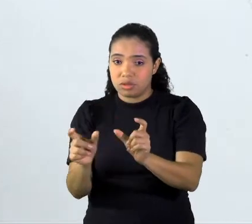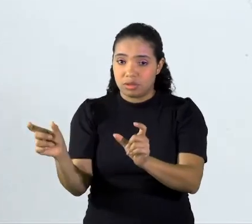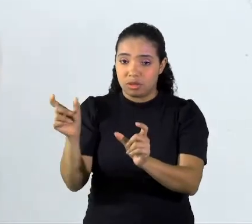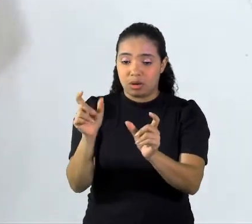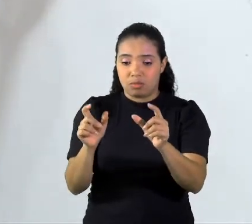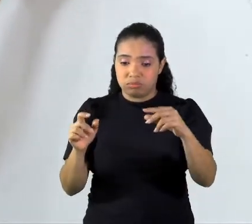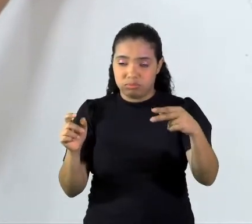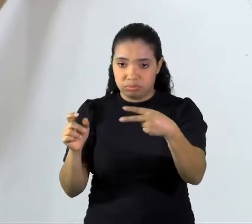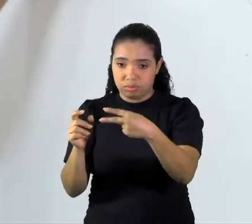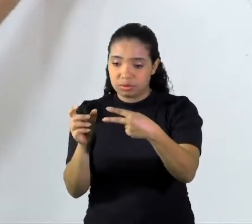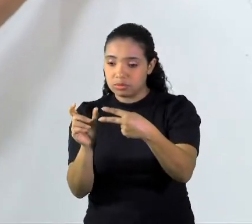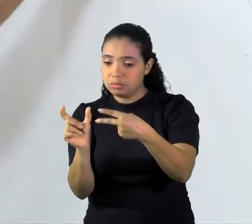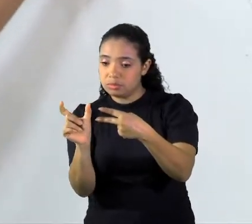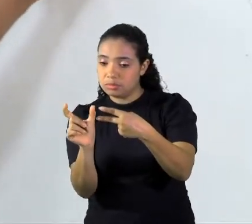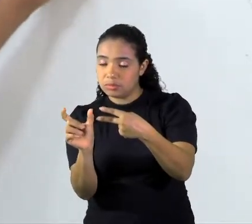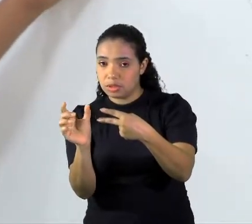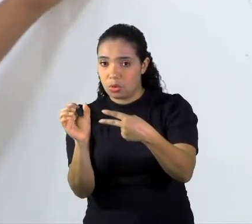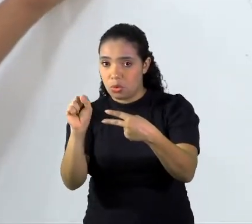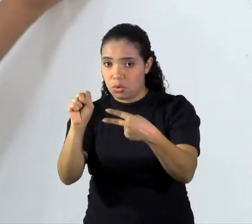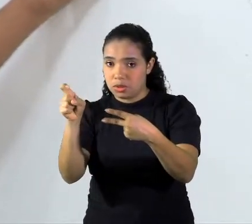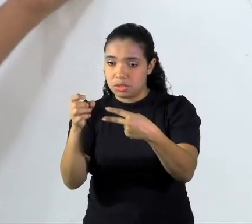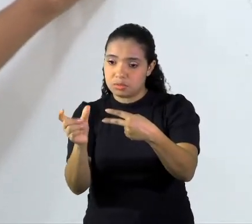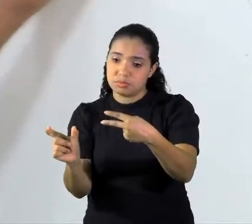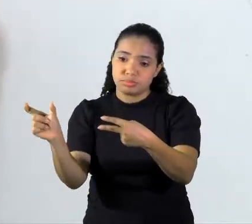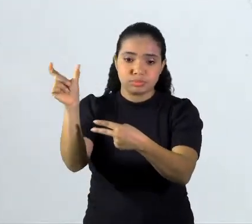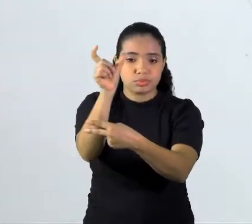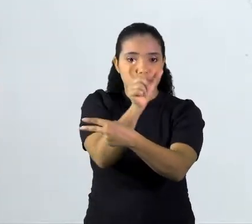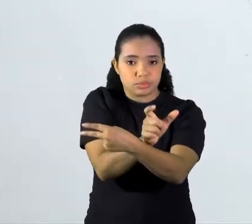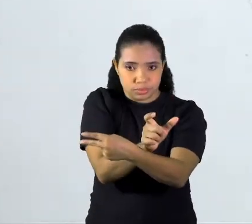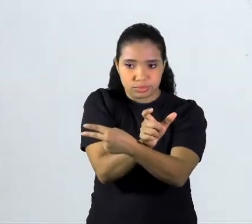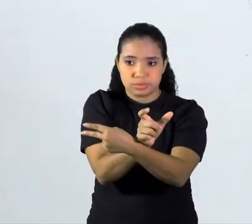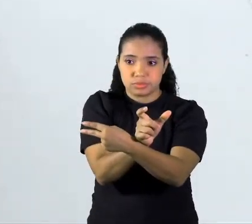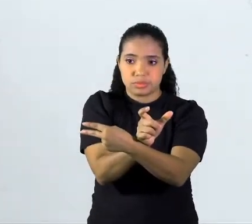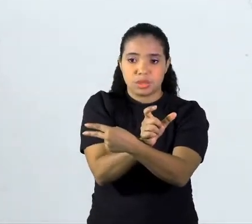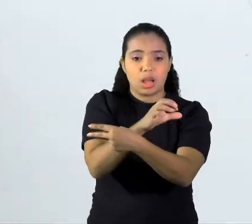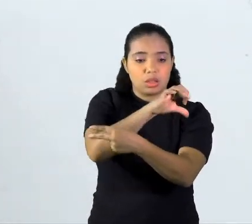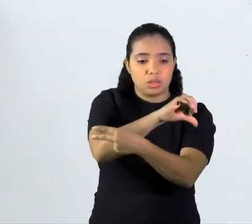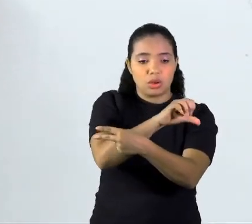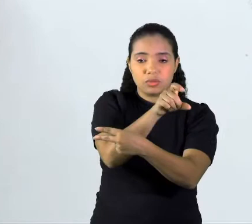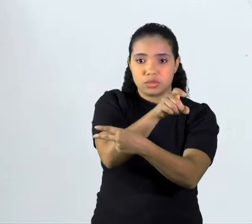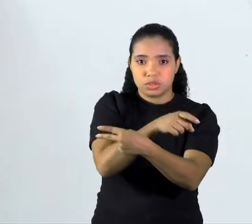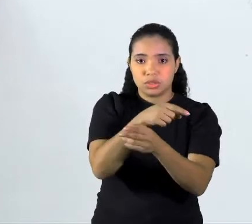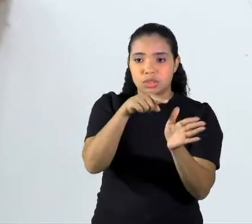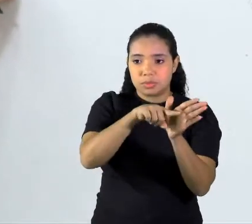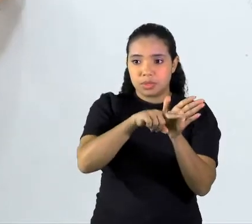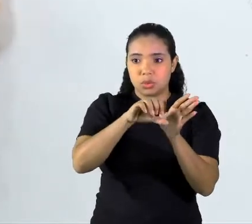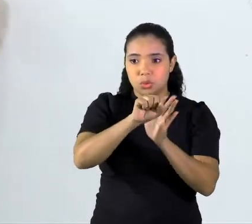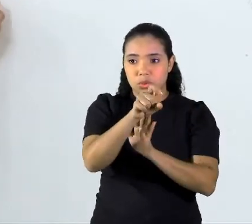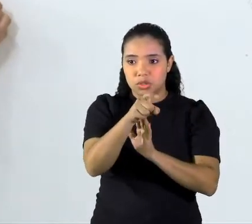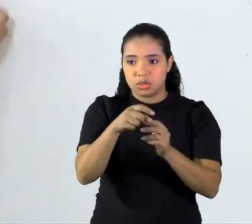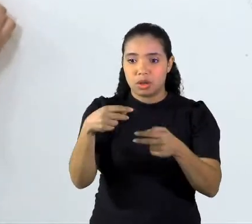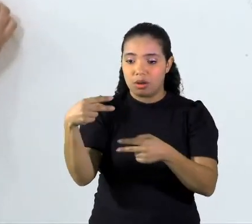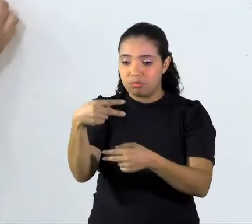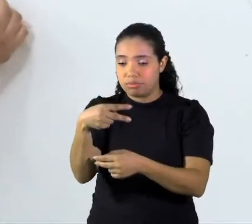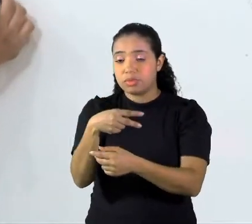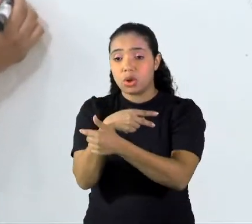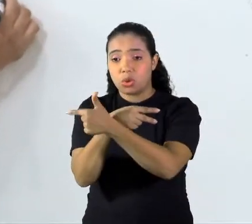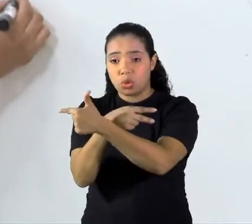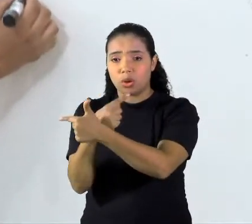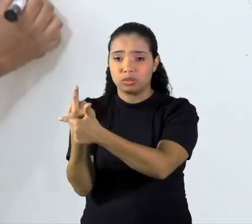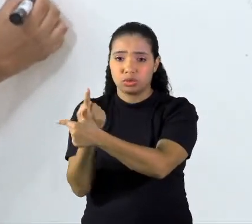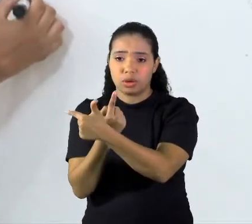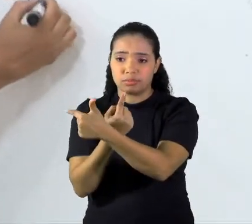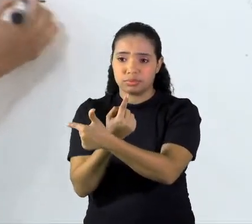mesmo? O 2 vai permanecer sozinho do outro lado. Se eu tinha 9 e retirei 8, me